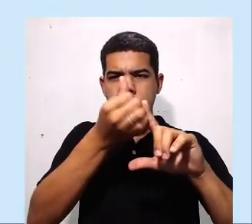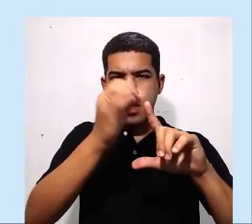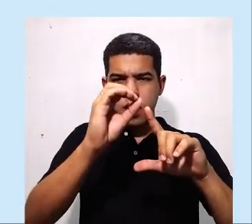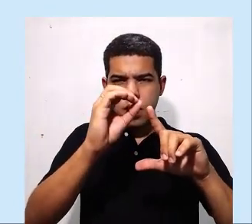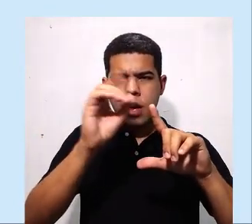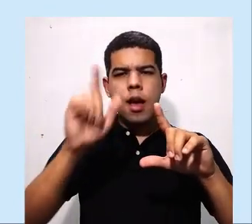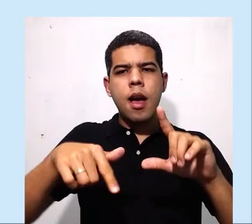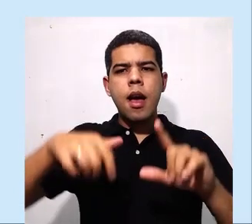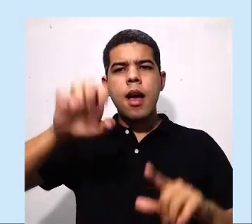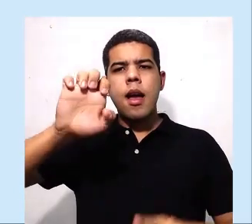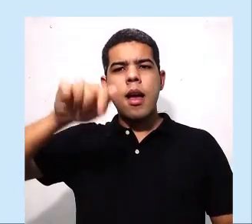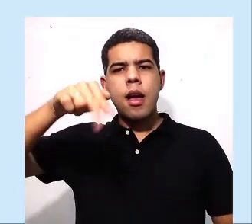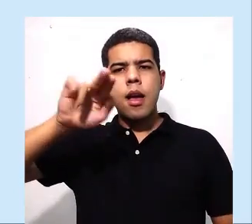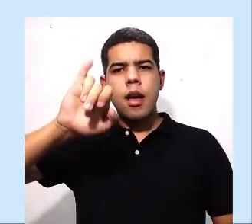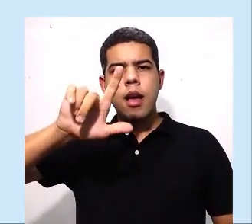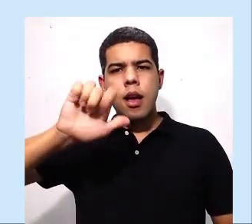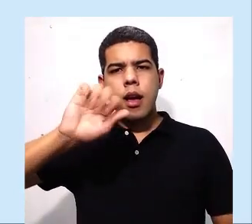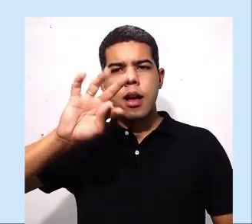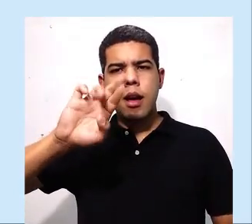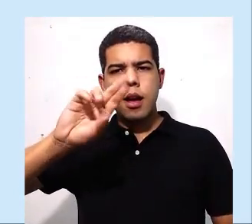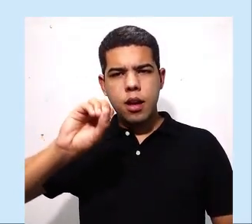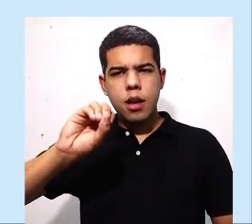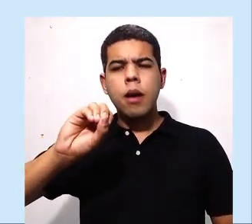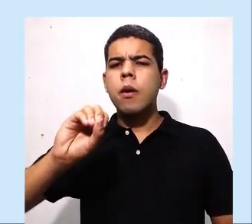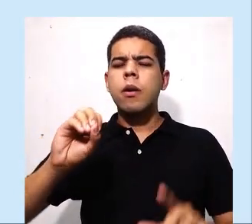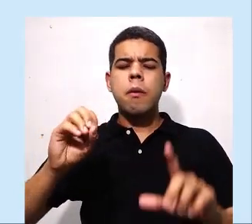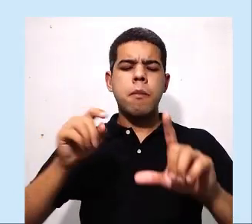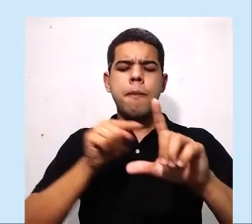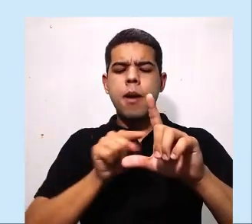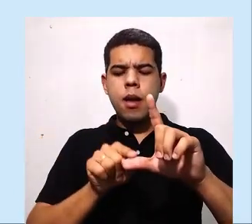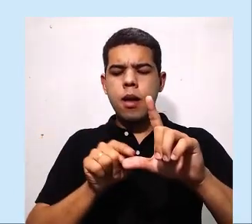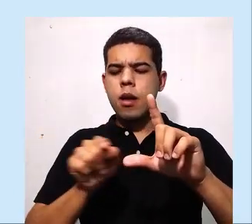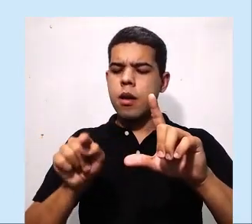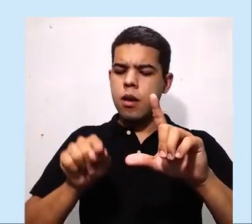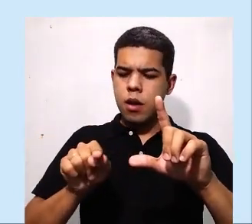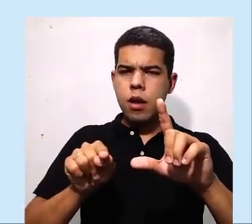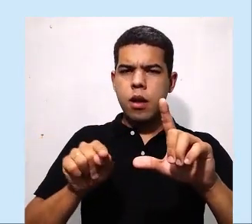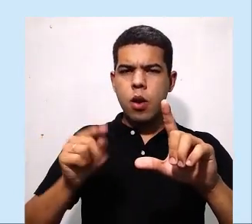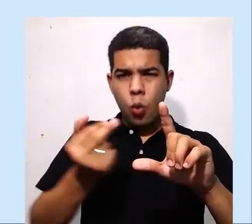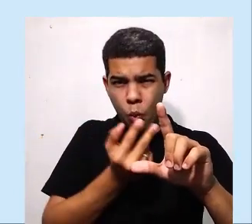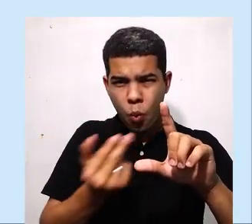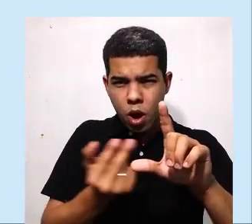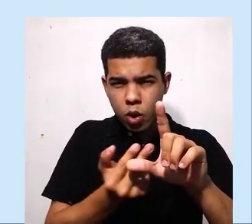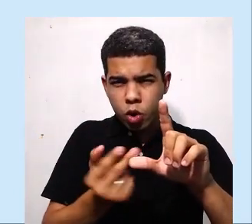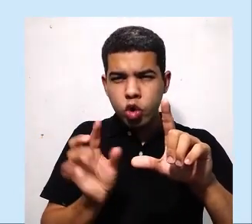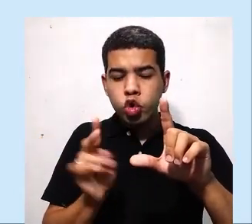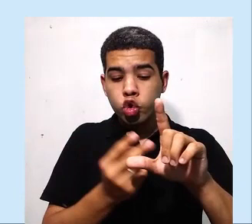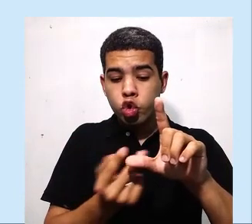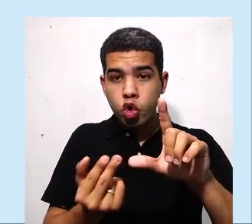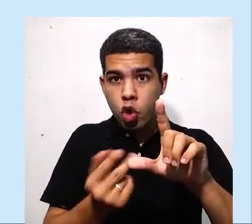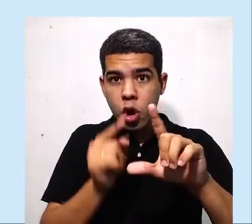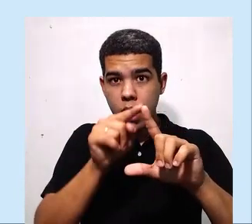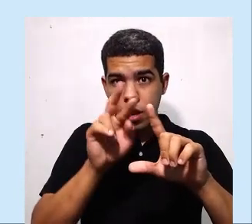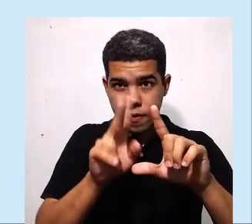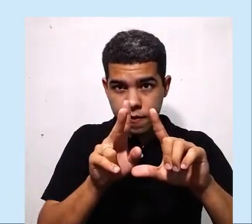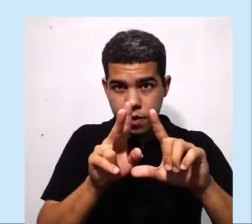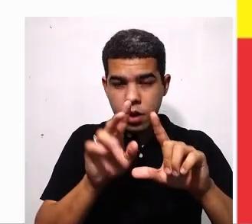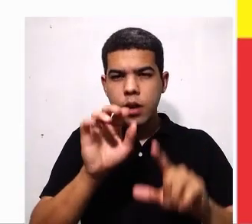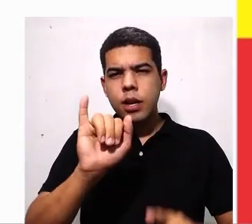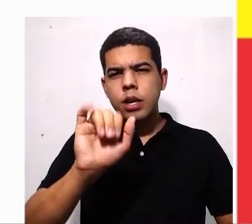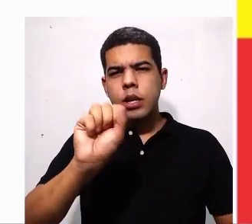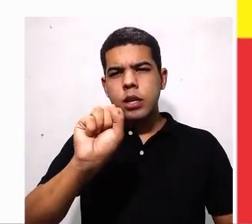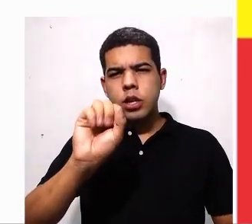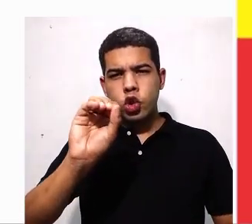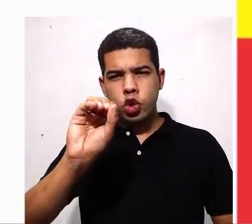forem iguais, se chama triângulo isósceles. Beleza? Os ângulos da base são iguais, triângulo